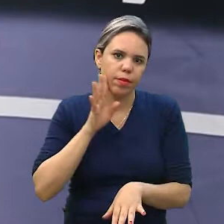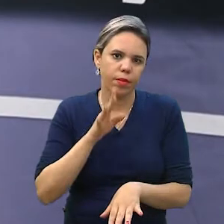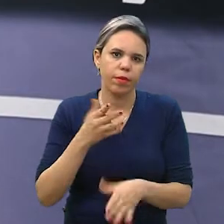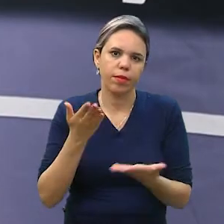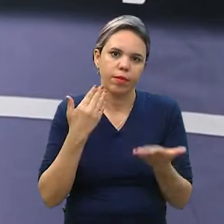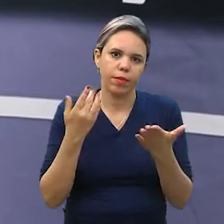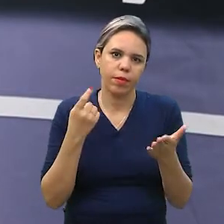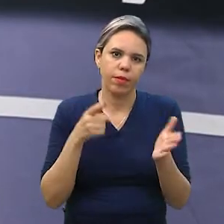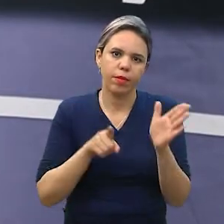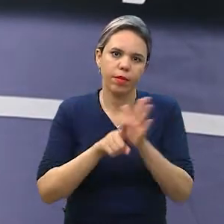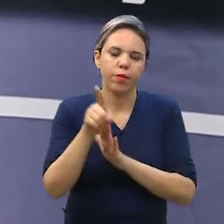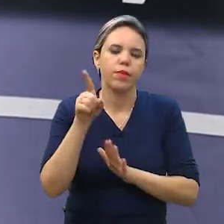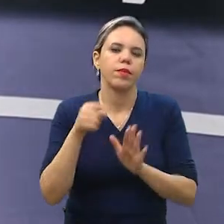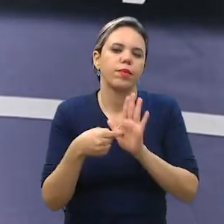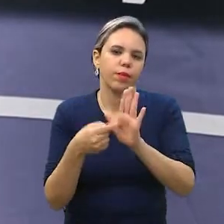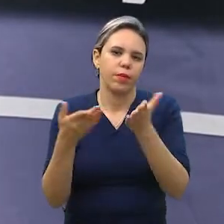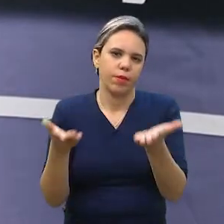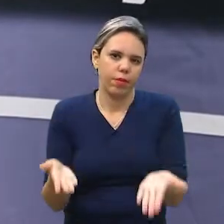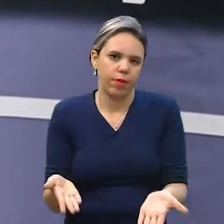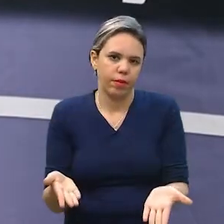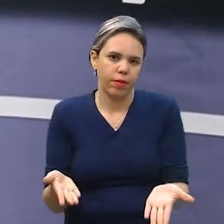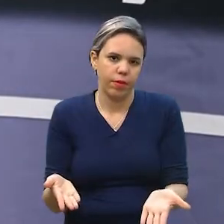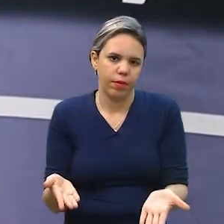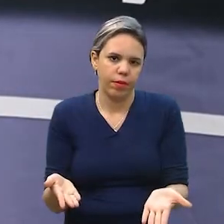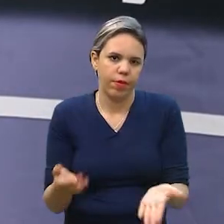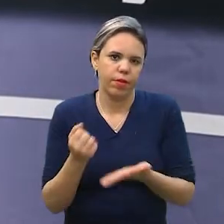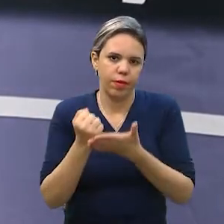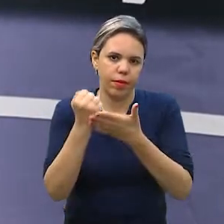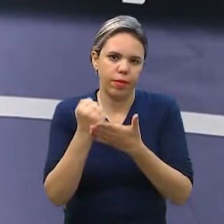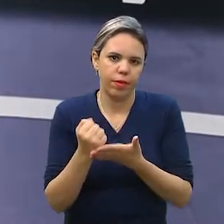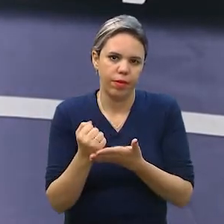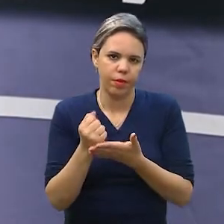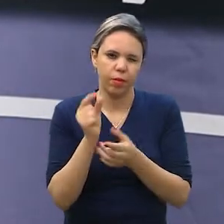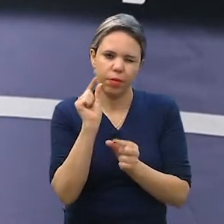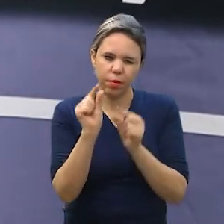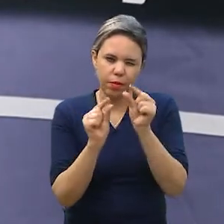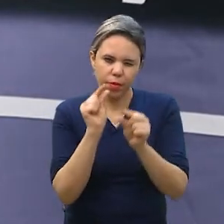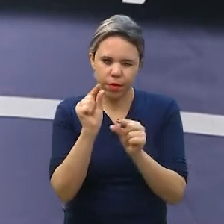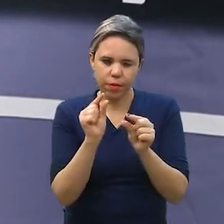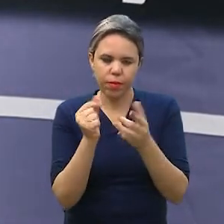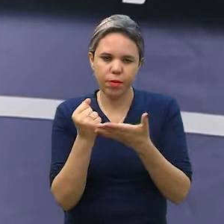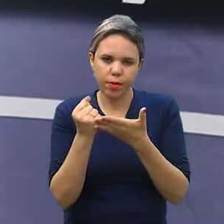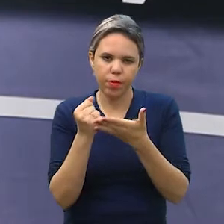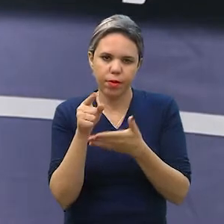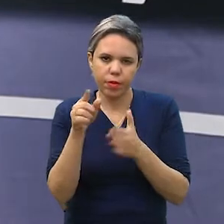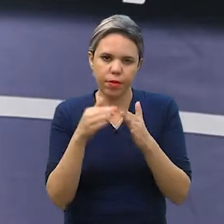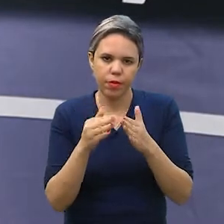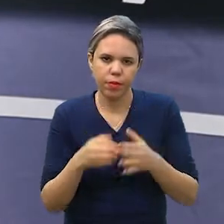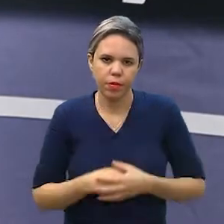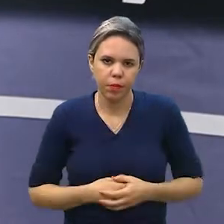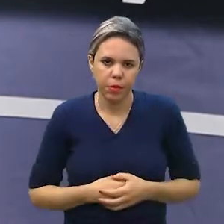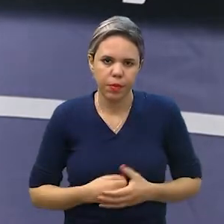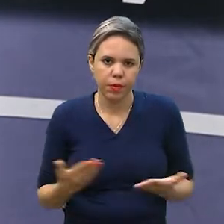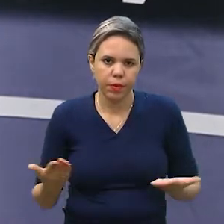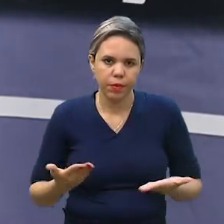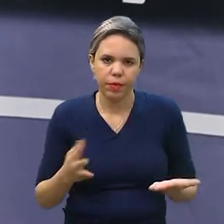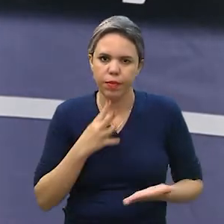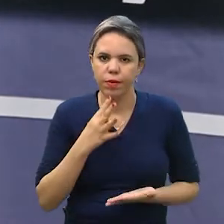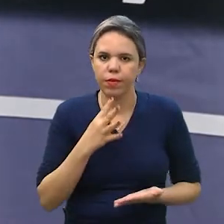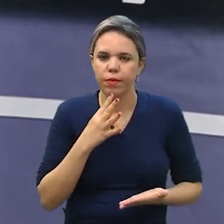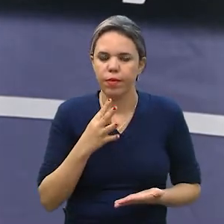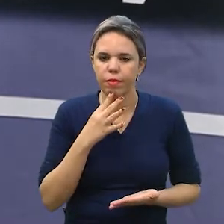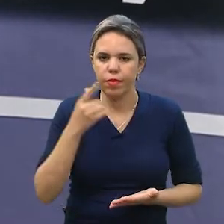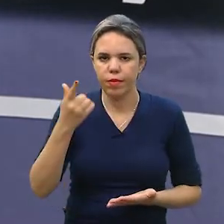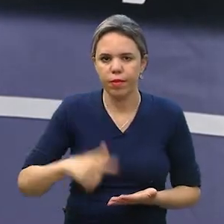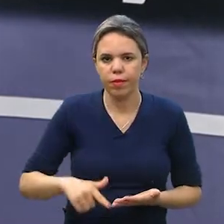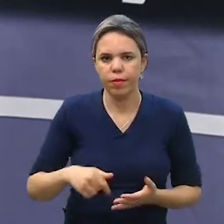não descobrimos e mostramos para você que você pode ajudar, mesmo que seja com o mínimo que você tem na sua casa. Hoje é dia de conhecer